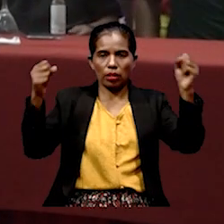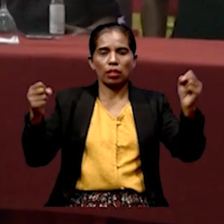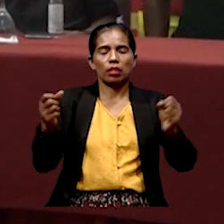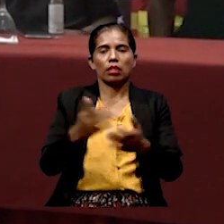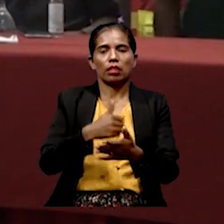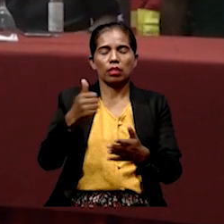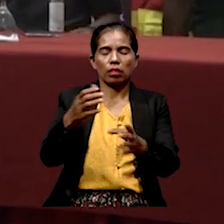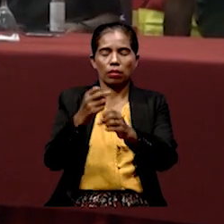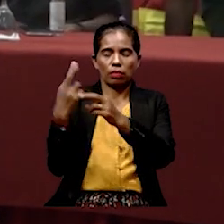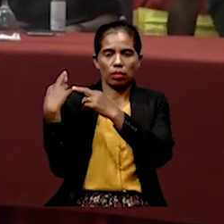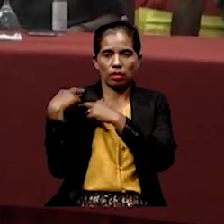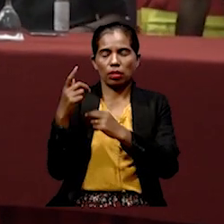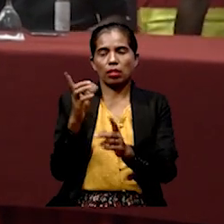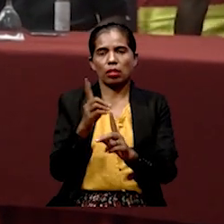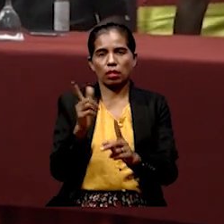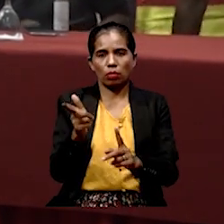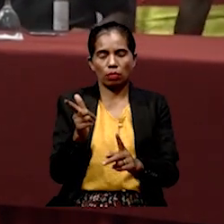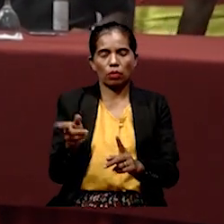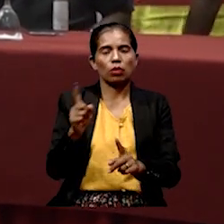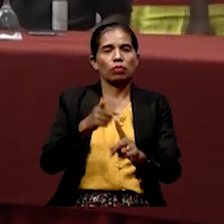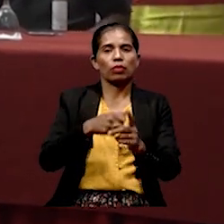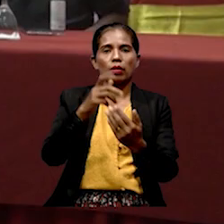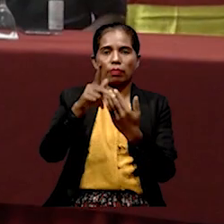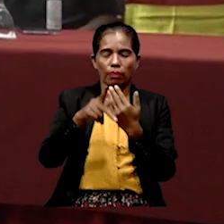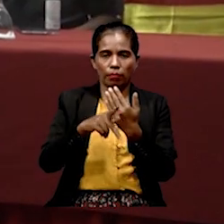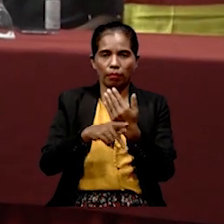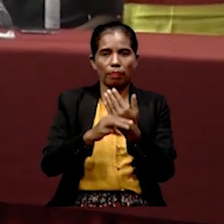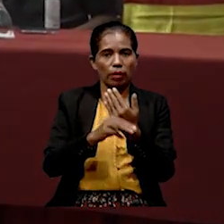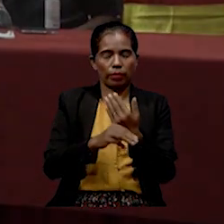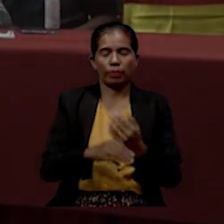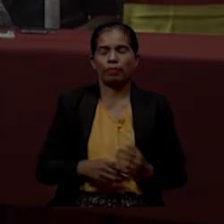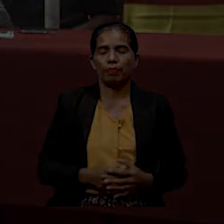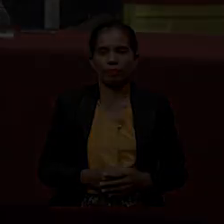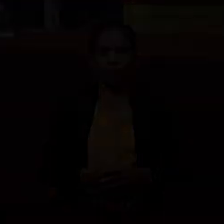alorum granulo fulan maio tinanem. Adereto Semenes, bem-vinda Semenes, GMN.